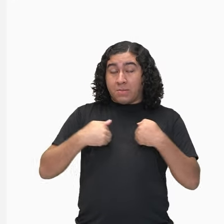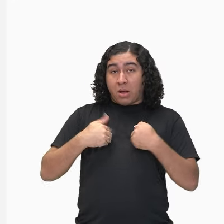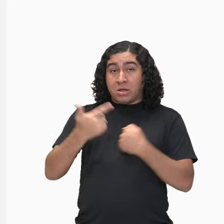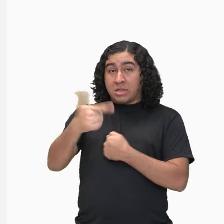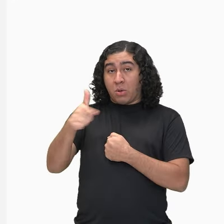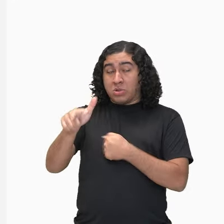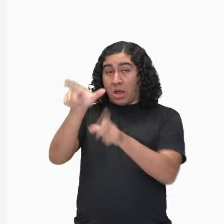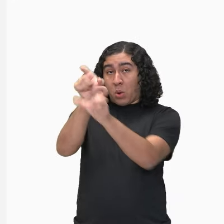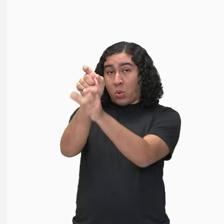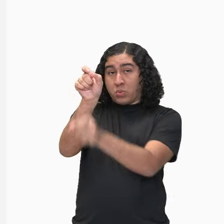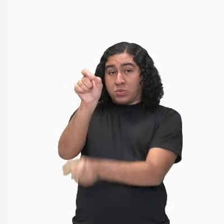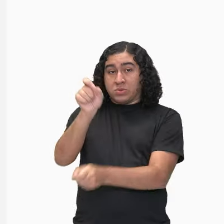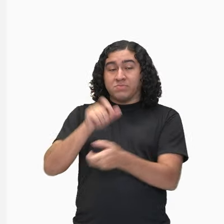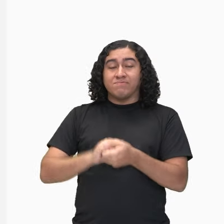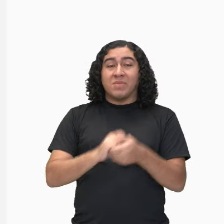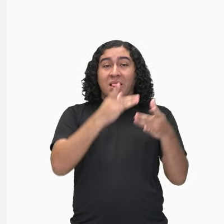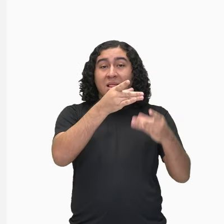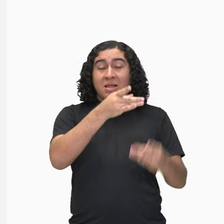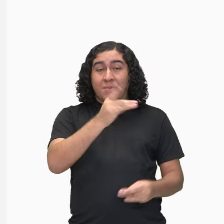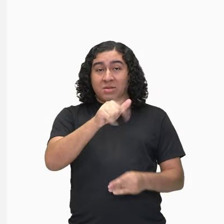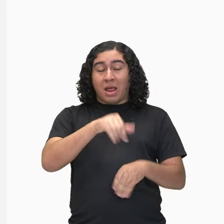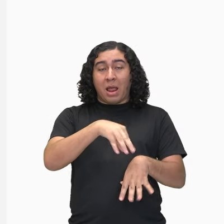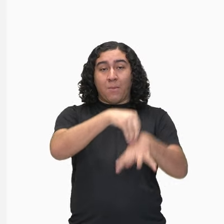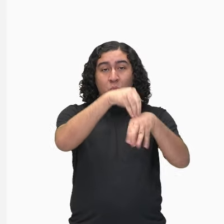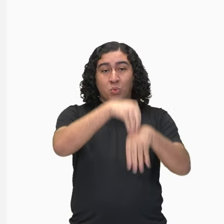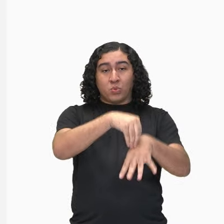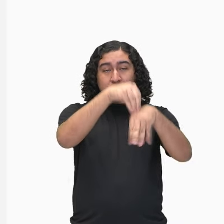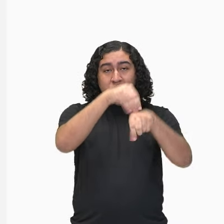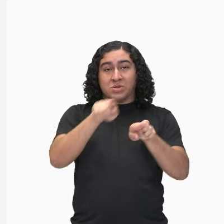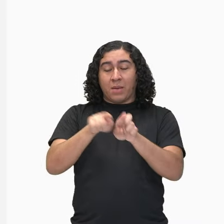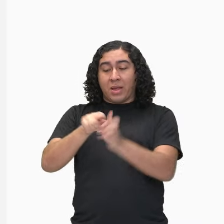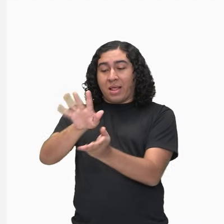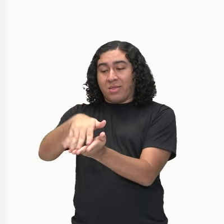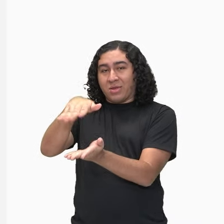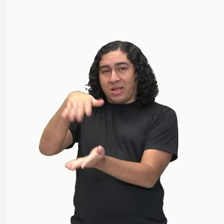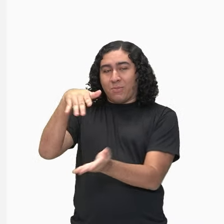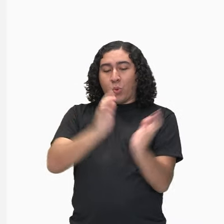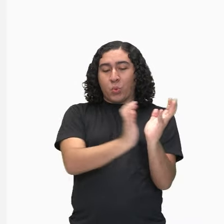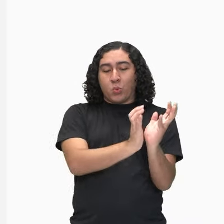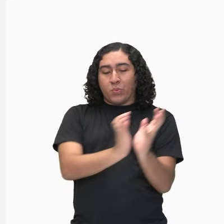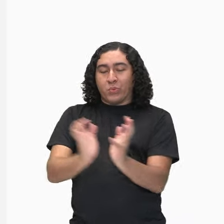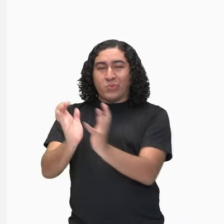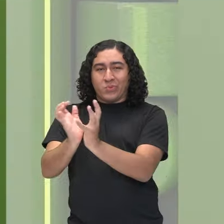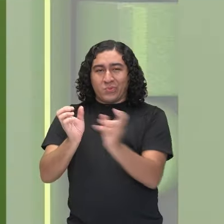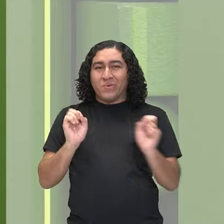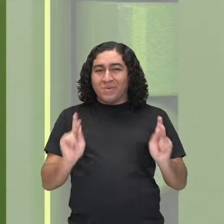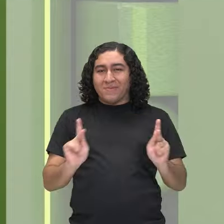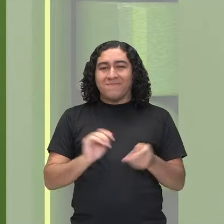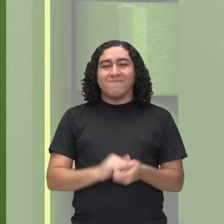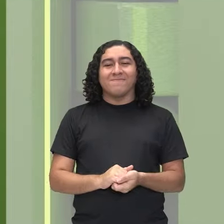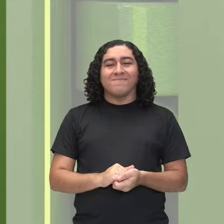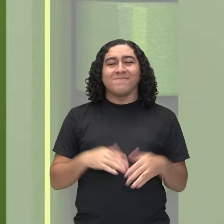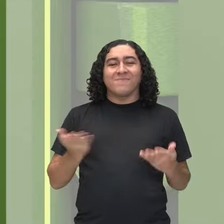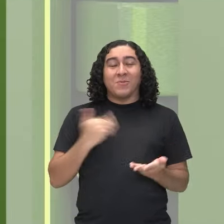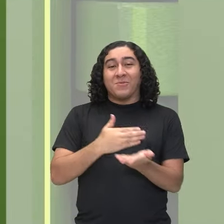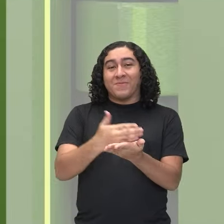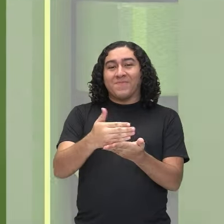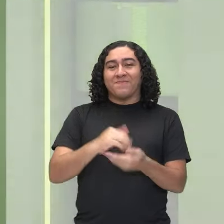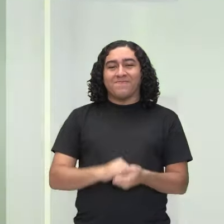invertebrados, detalhamento do objeto moluscos e equinodermos. Então, vamos